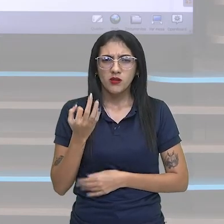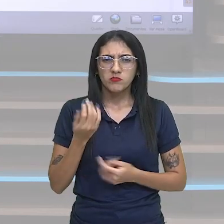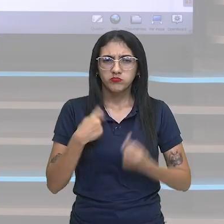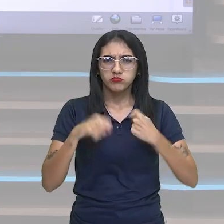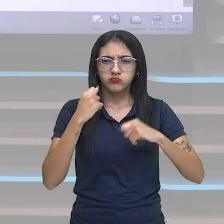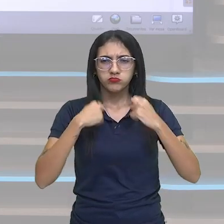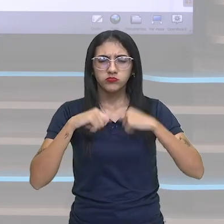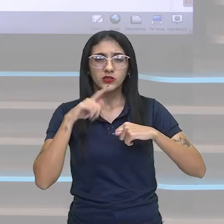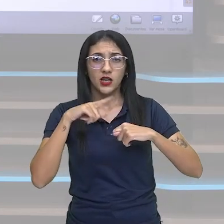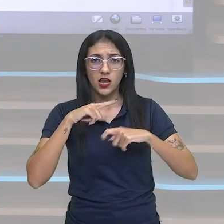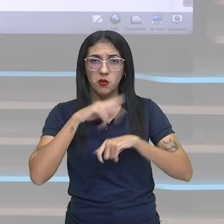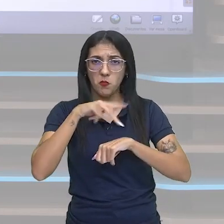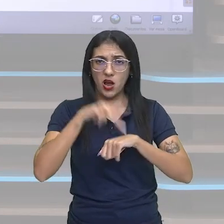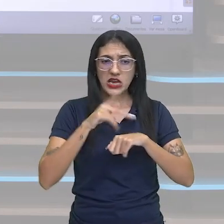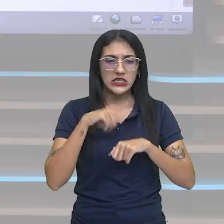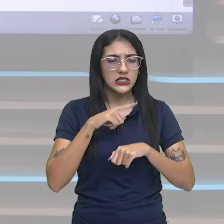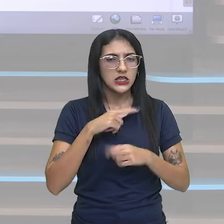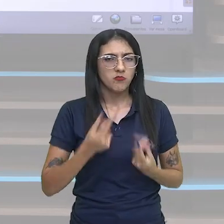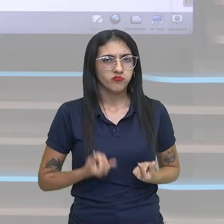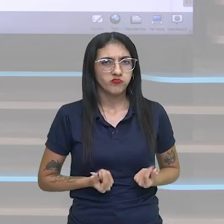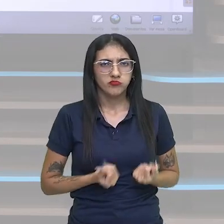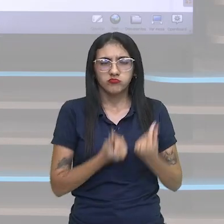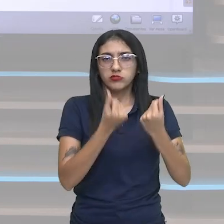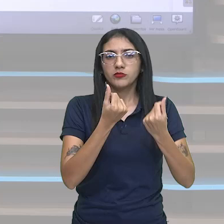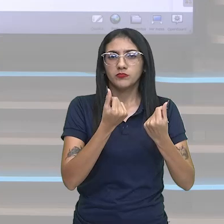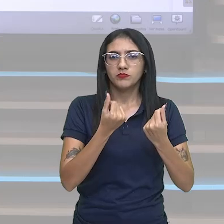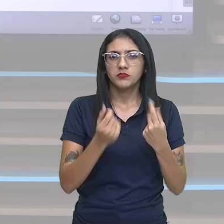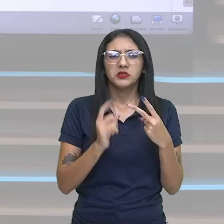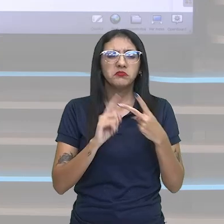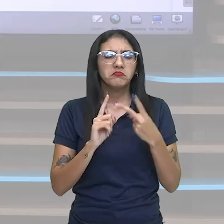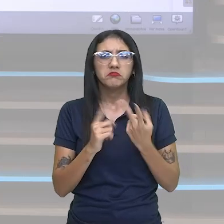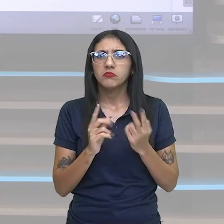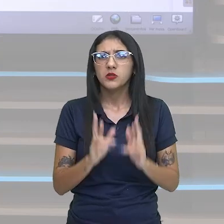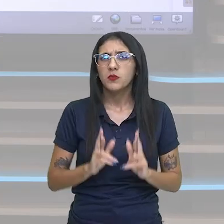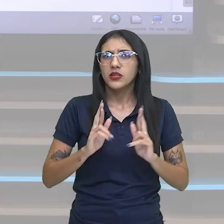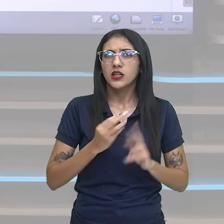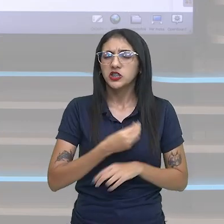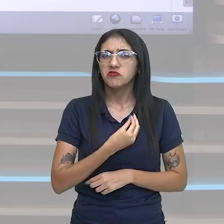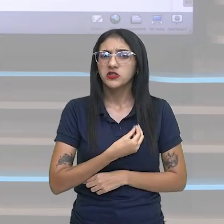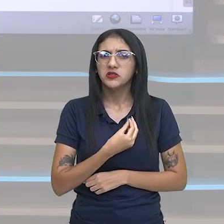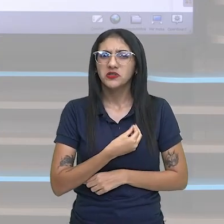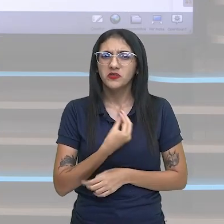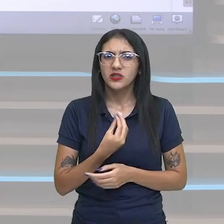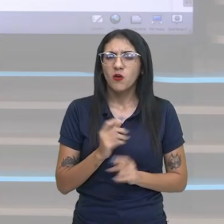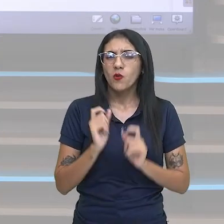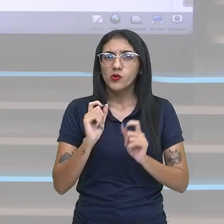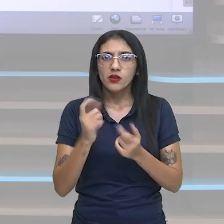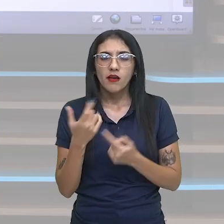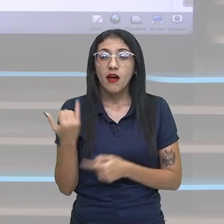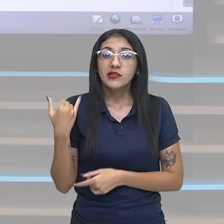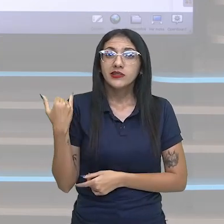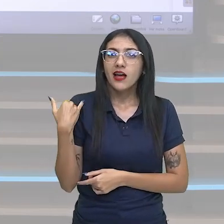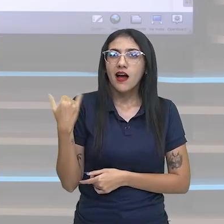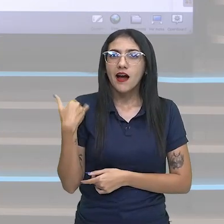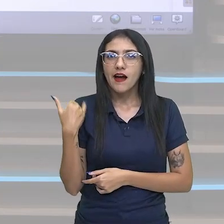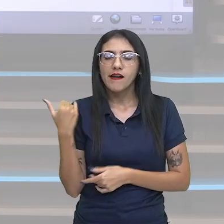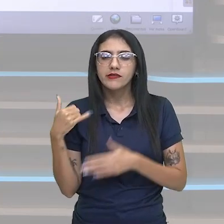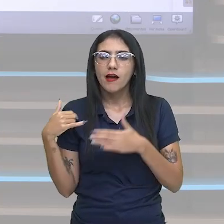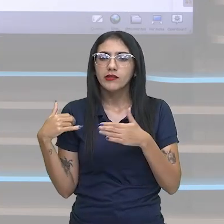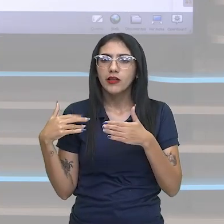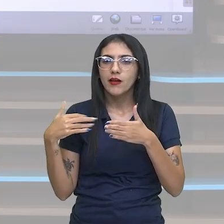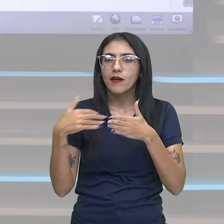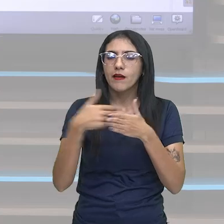país produz muita riqueza. Né? Quando a gente tem aqui uma expectativa de vida, que é mais ou menos quantos anos uma